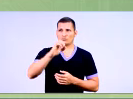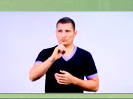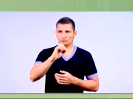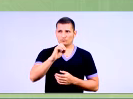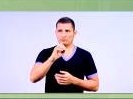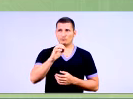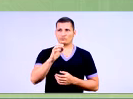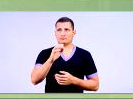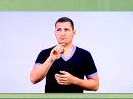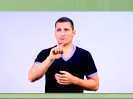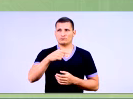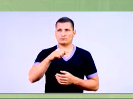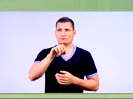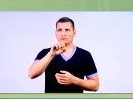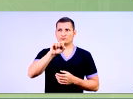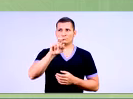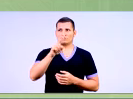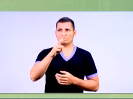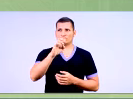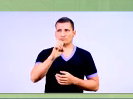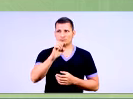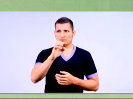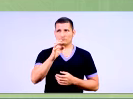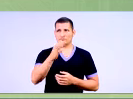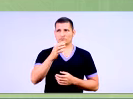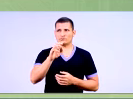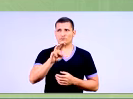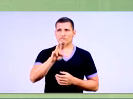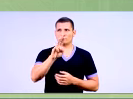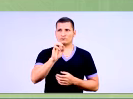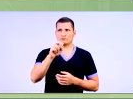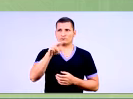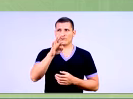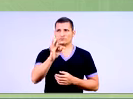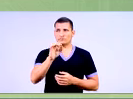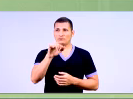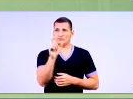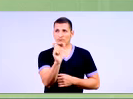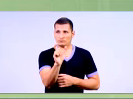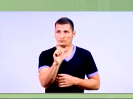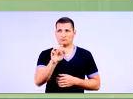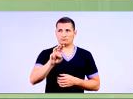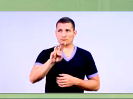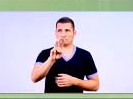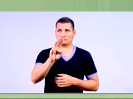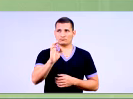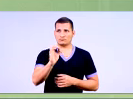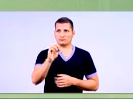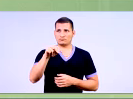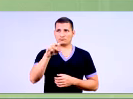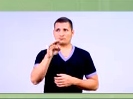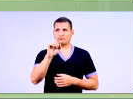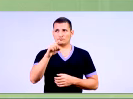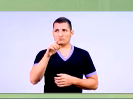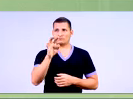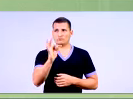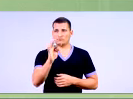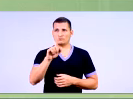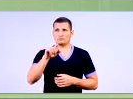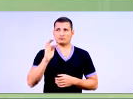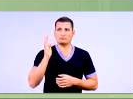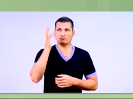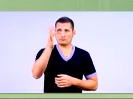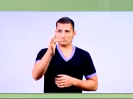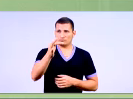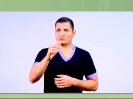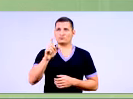professora havia dito, no futuro a maneira de negar, contraindo will com not, fica won't, porque é uma